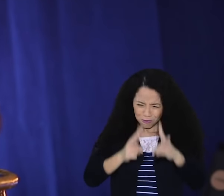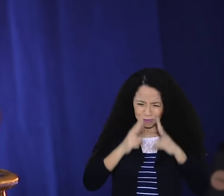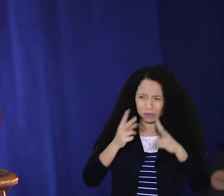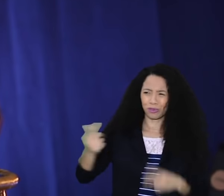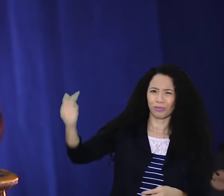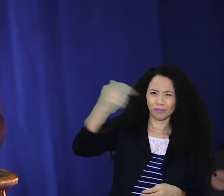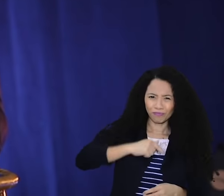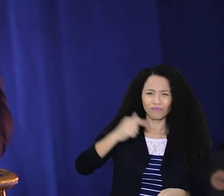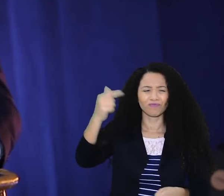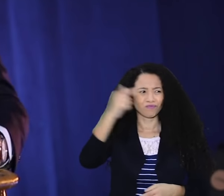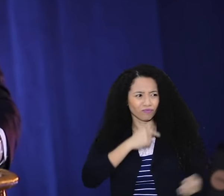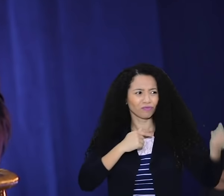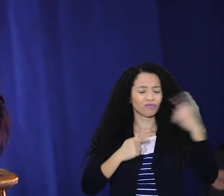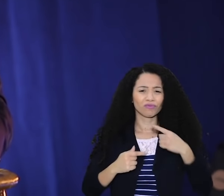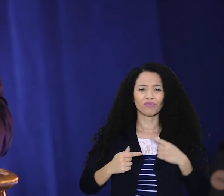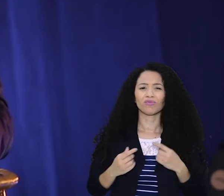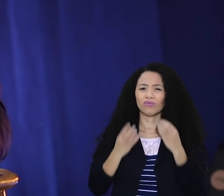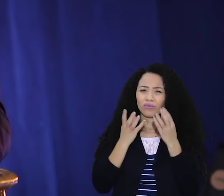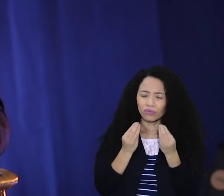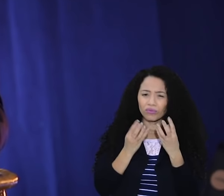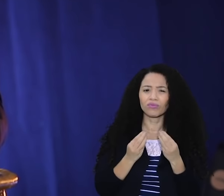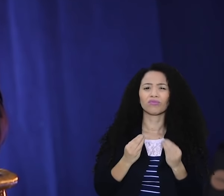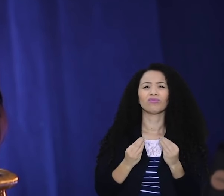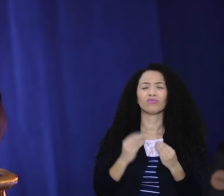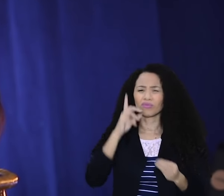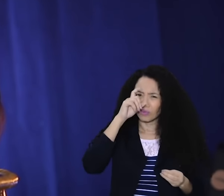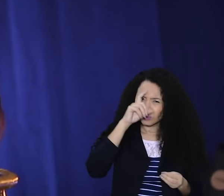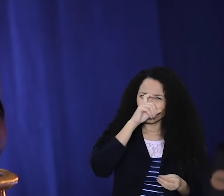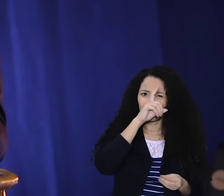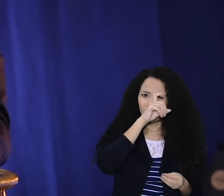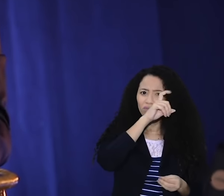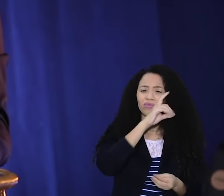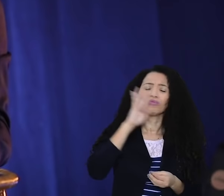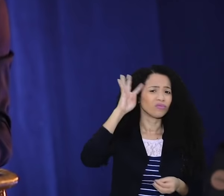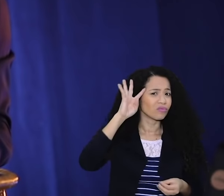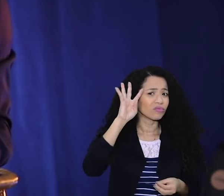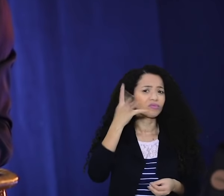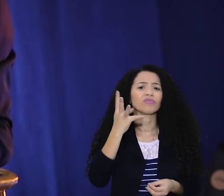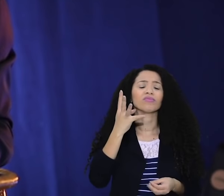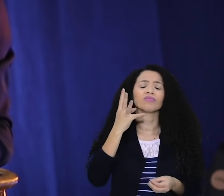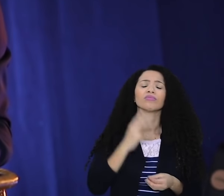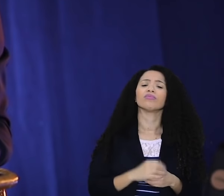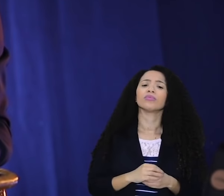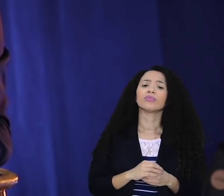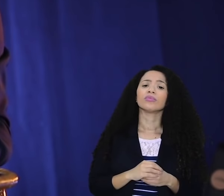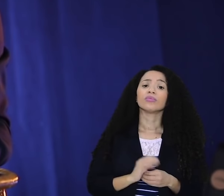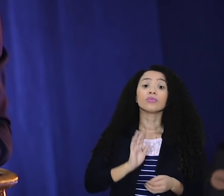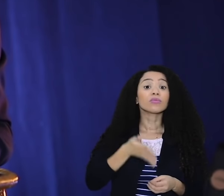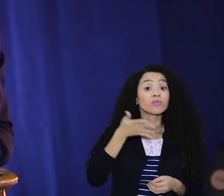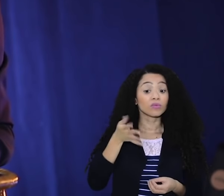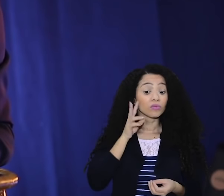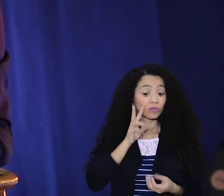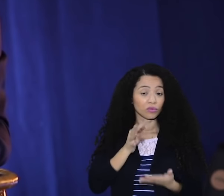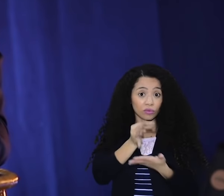força, vem com muita dificuldade para ser solucionada. E aí quando